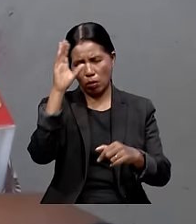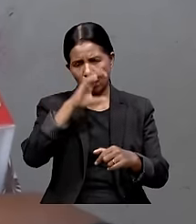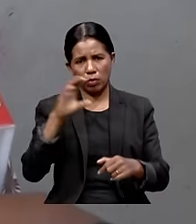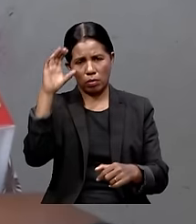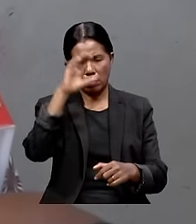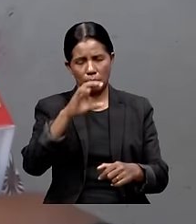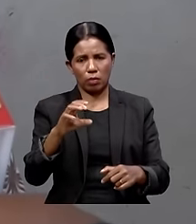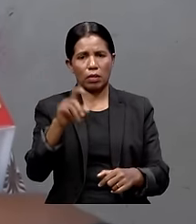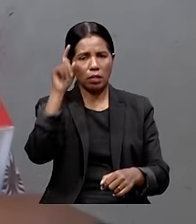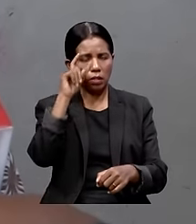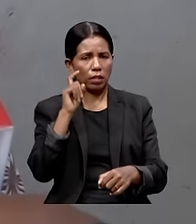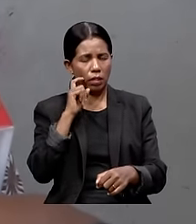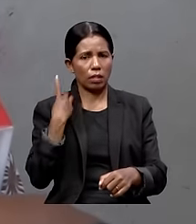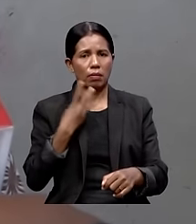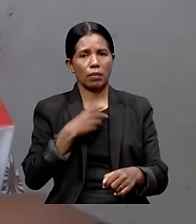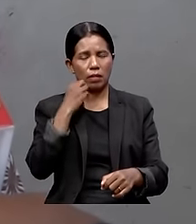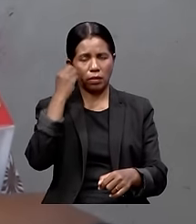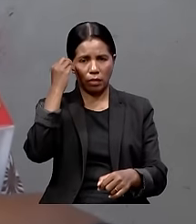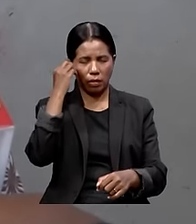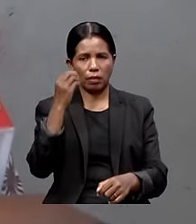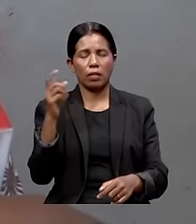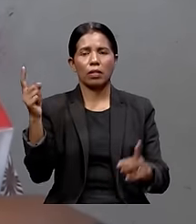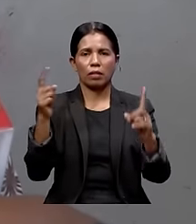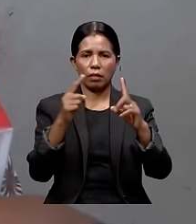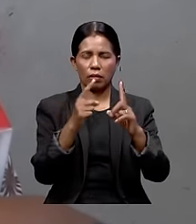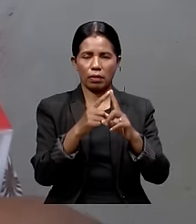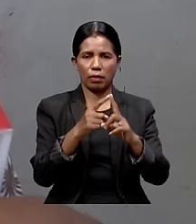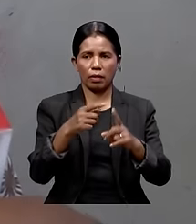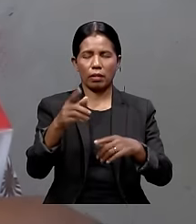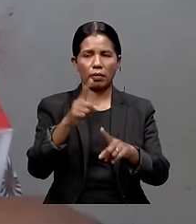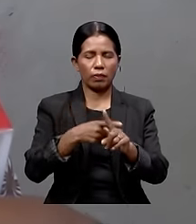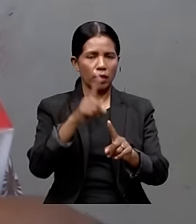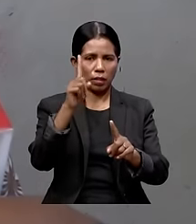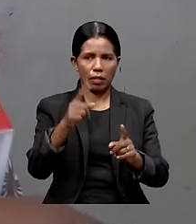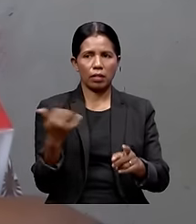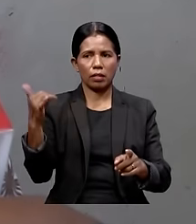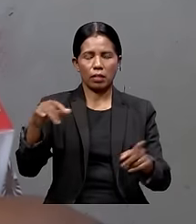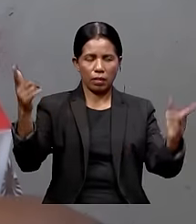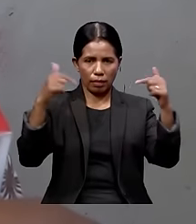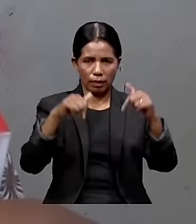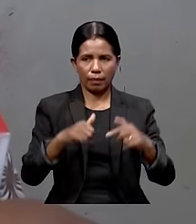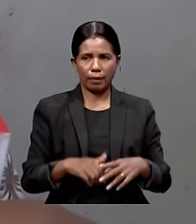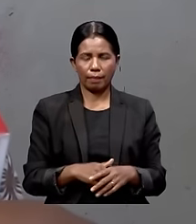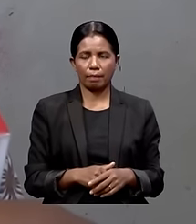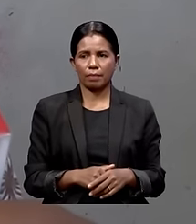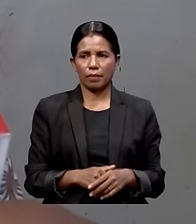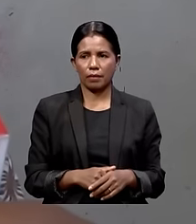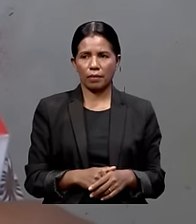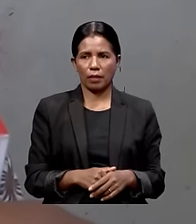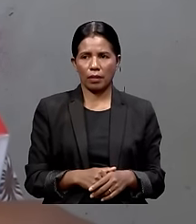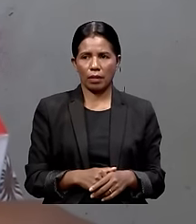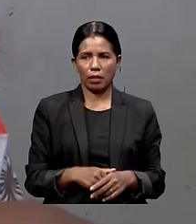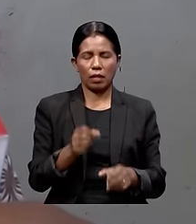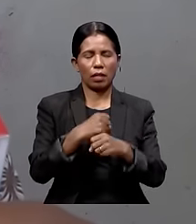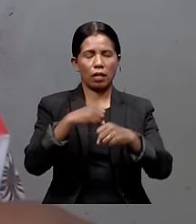hanesani det. To kal la to kal bisik fulani ira hanesani ne sira mai ona. Sira mai ona rebenta amni